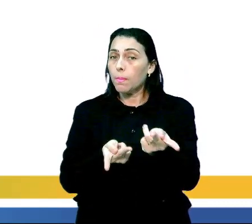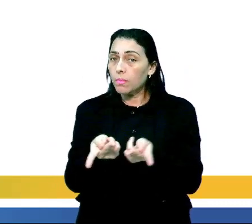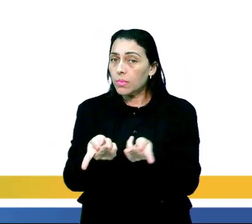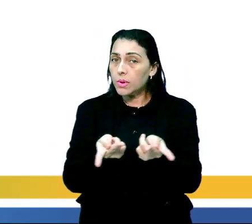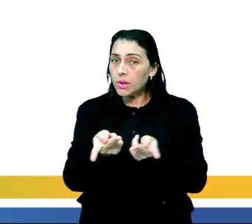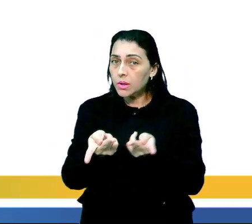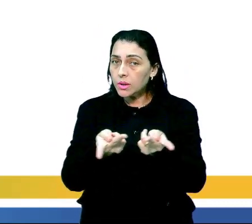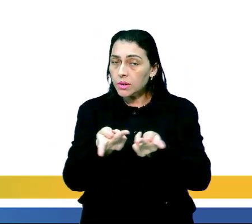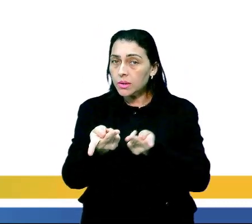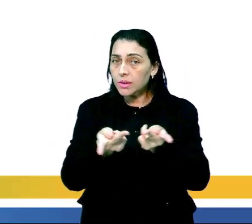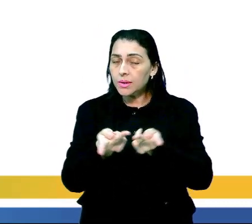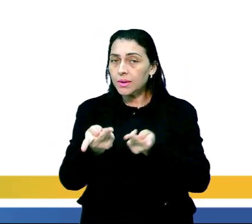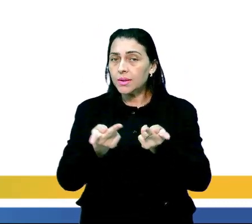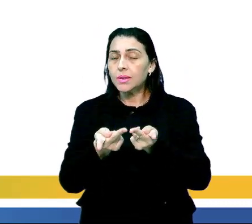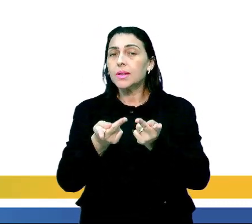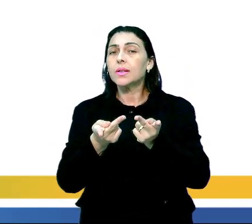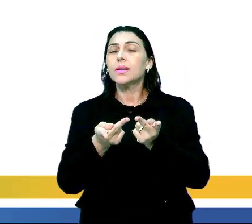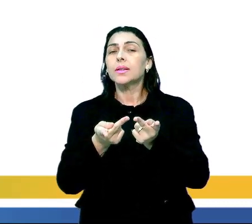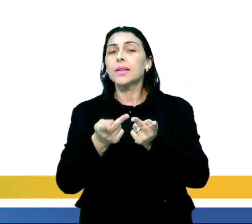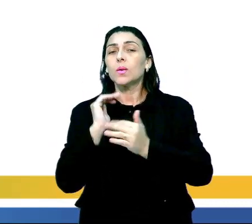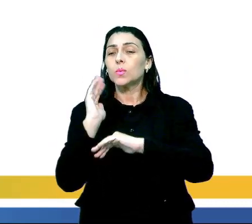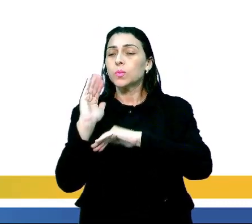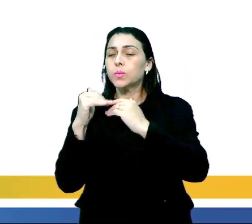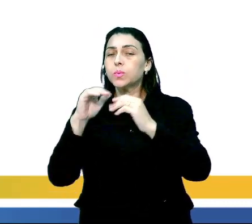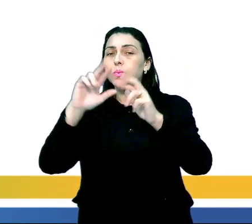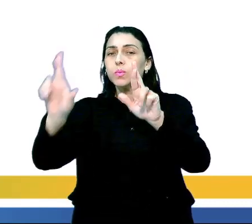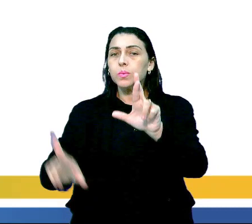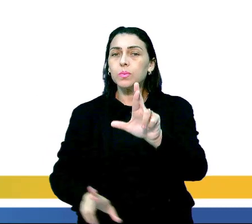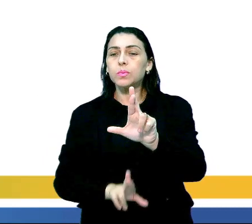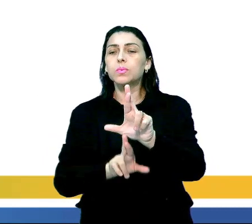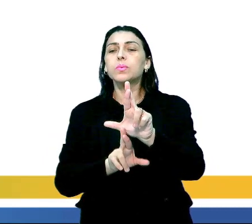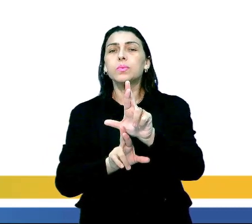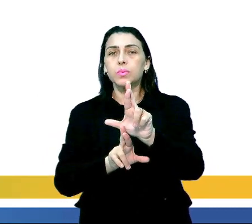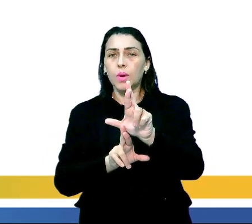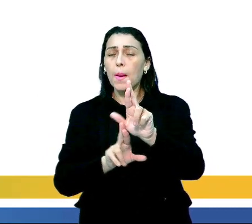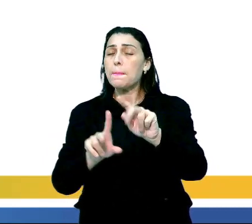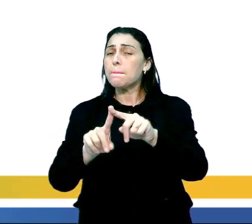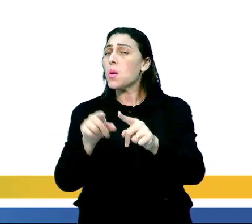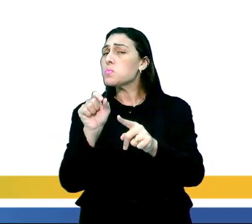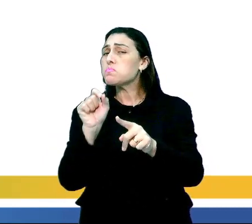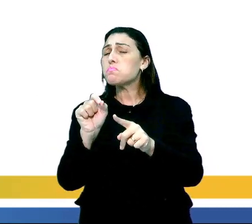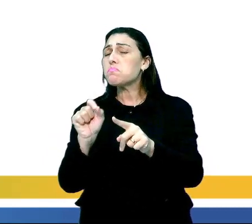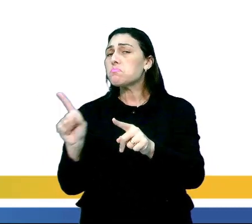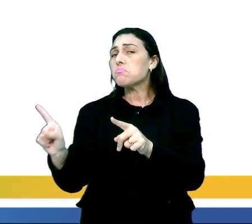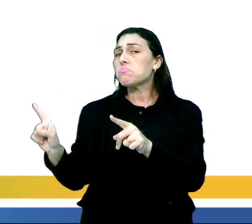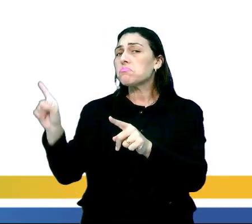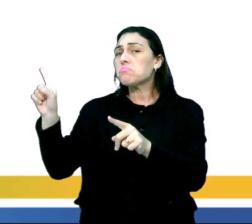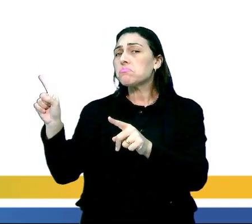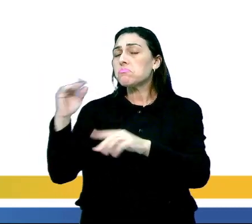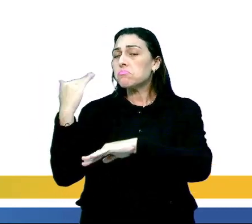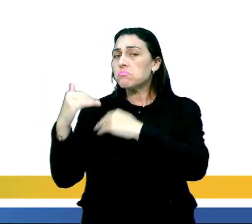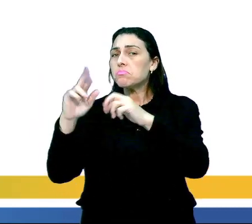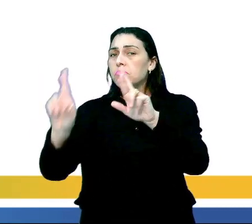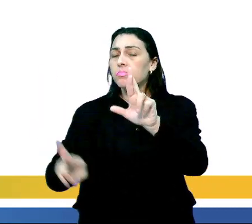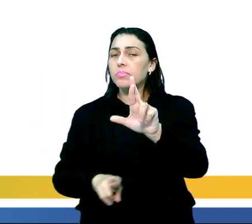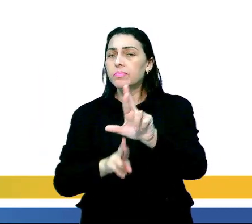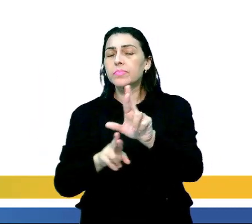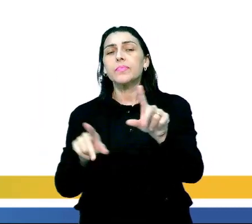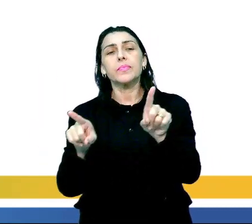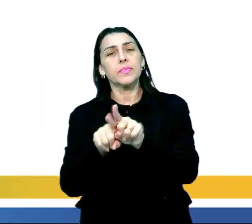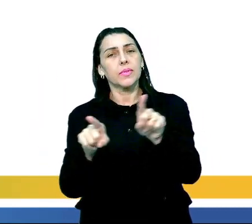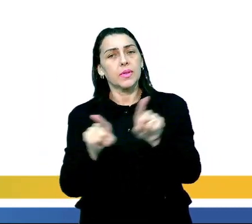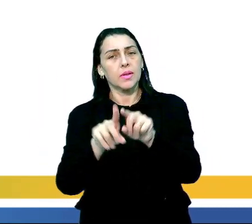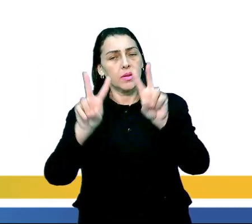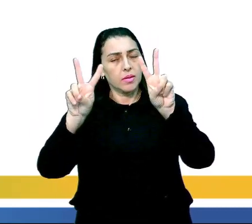tá? Que é justamente chamado de desenvolvimento sustentável. Mas o que é o desenvolvimento sustentável em si? Também é um